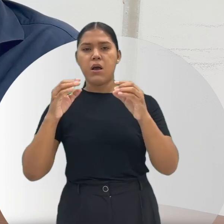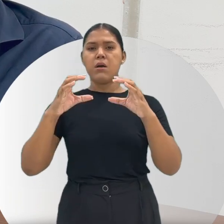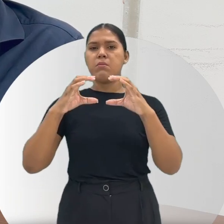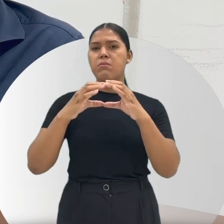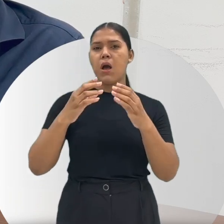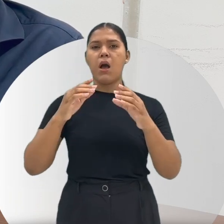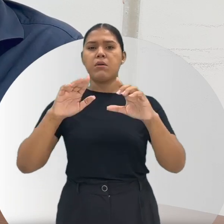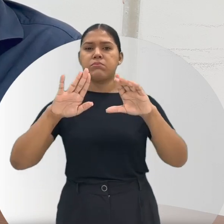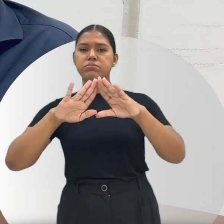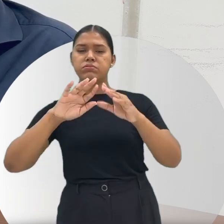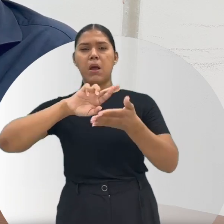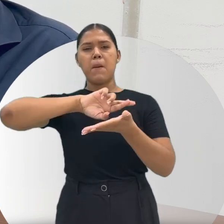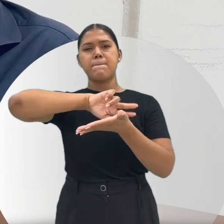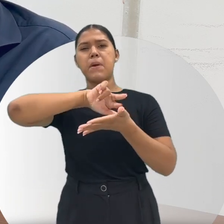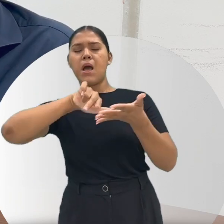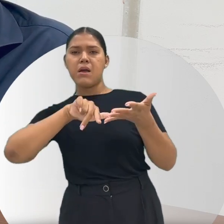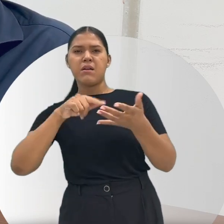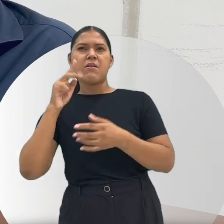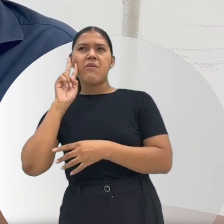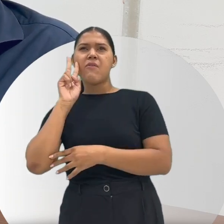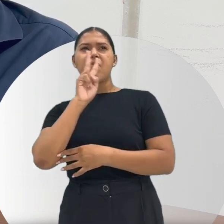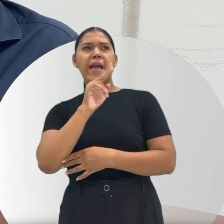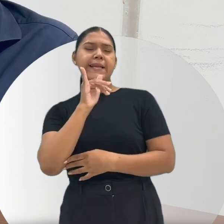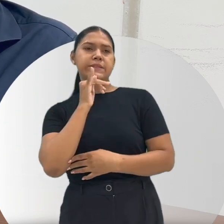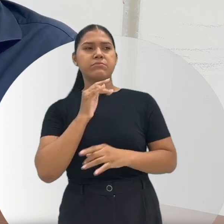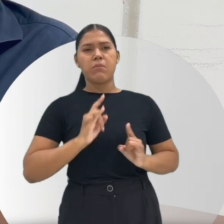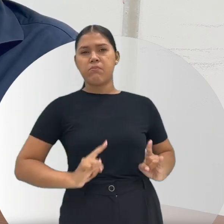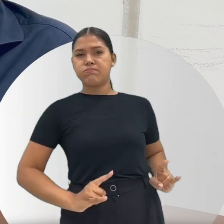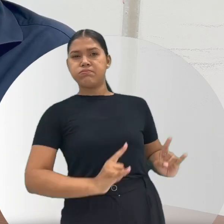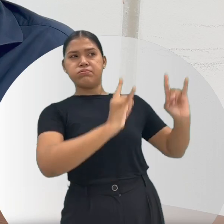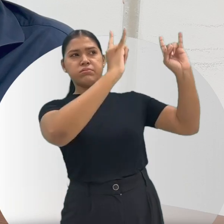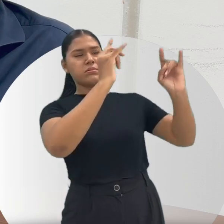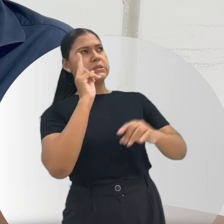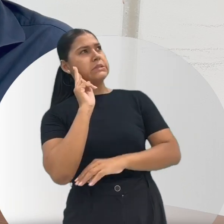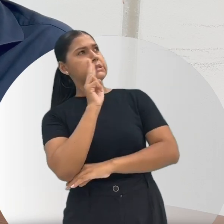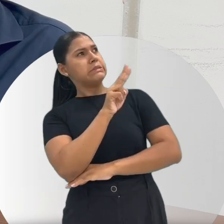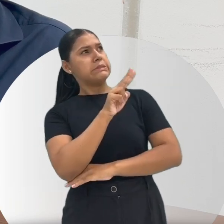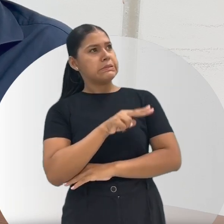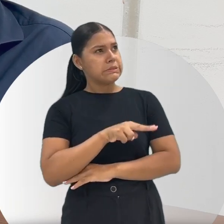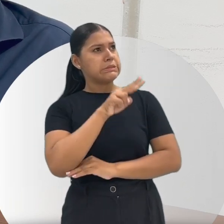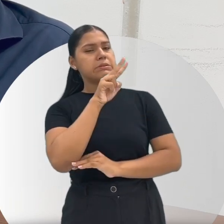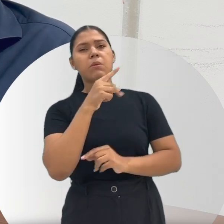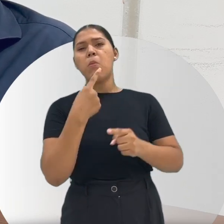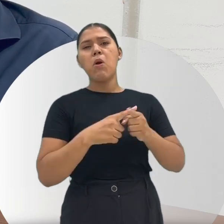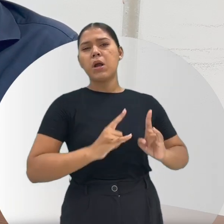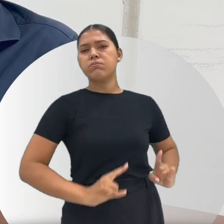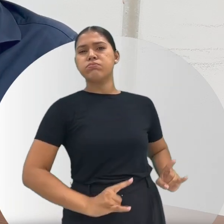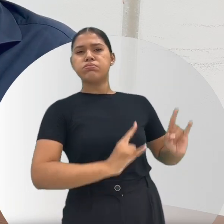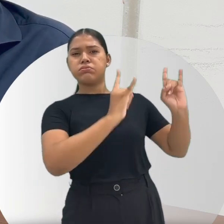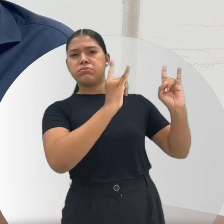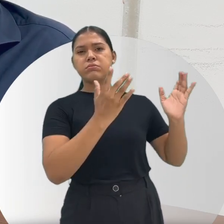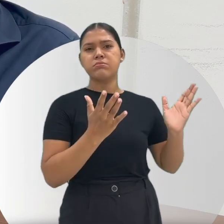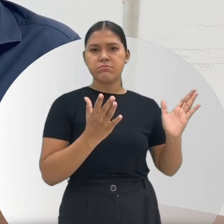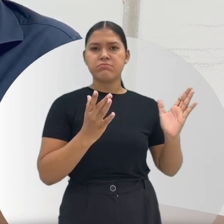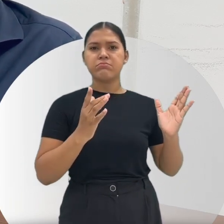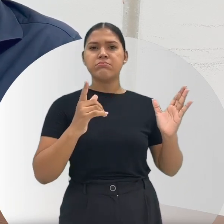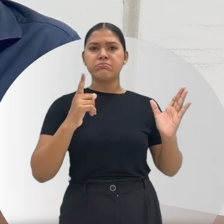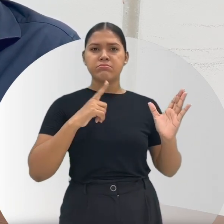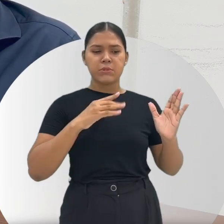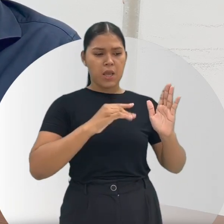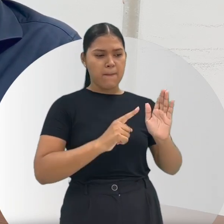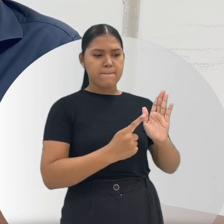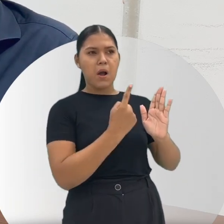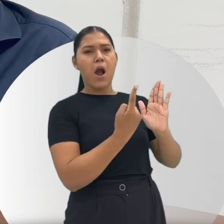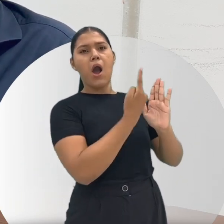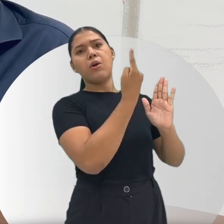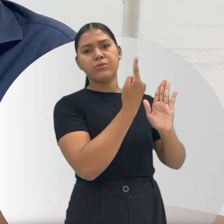vezes não entende por quê, que às vezes foi só o design. Não, às vezes tem um motivo estrutural da existência daquela forma. A gente vê triângulos em todos os lugares, e o triângulo é uma